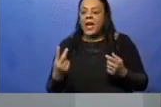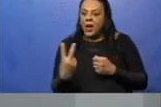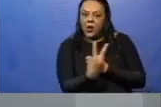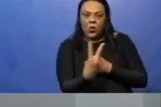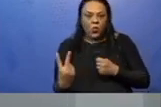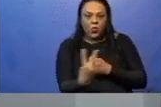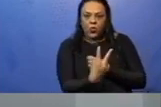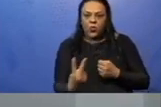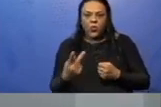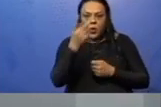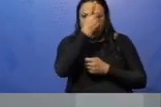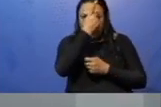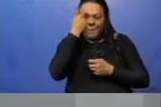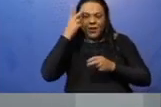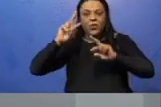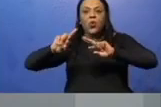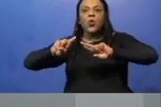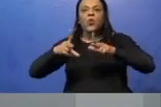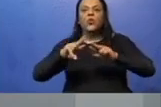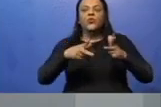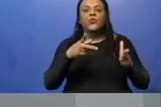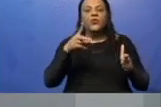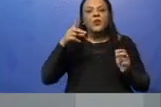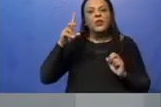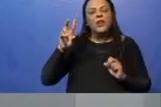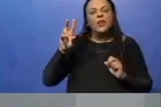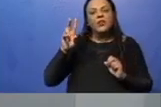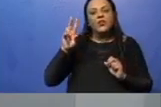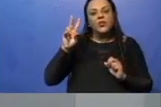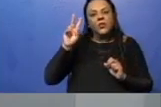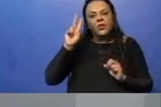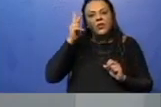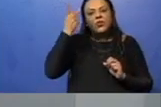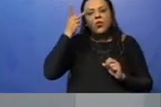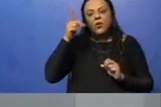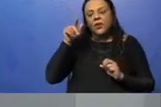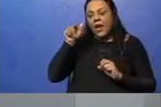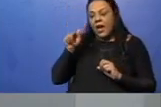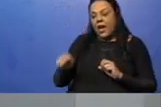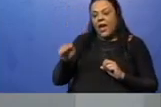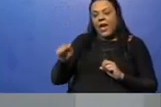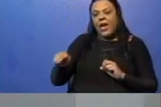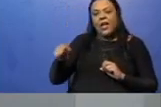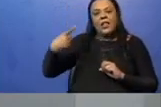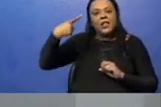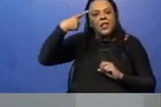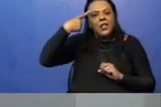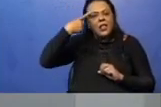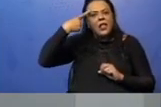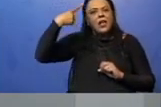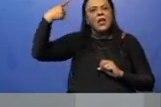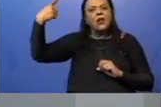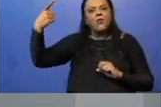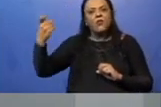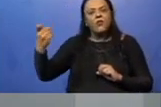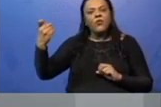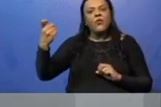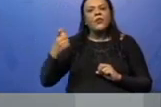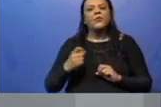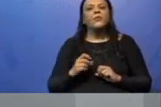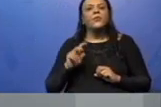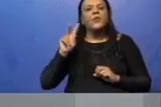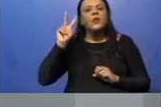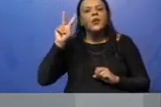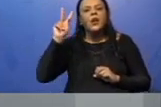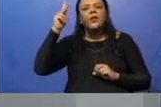que é ele que está falando. Ele inventou aquela pessoa que está contando a história. Tá? Então, é justamente essa invenção do autor, que